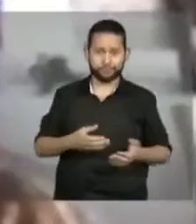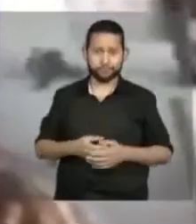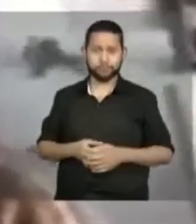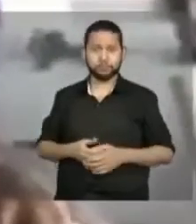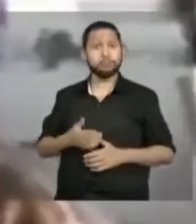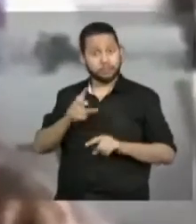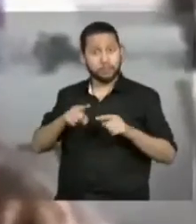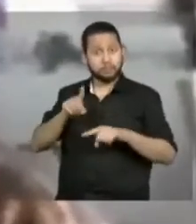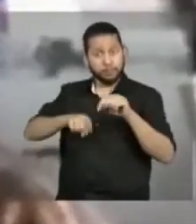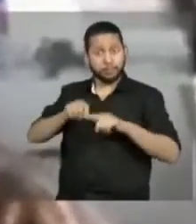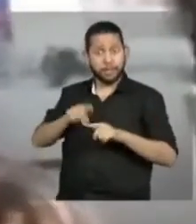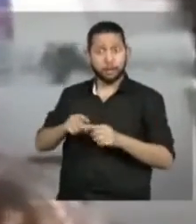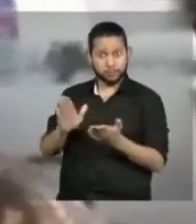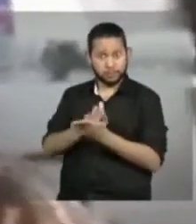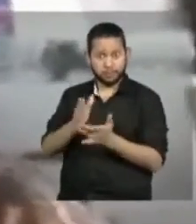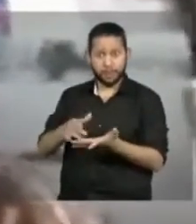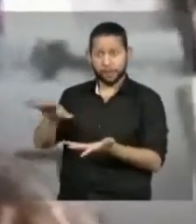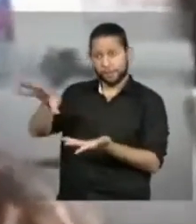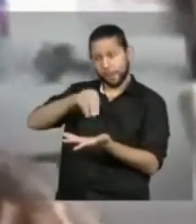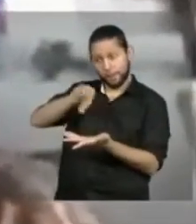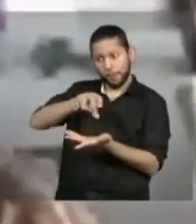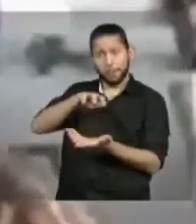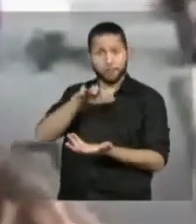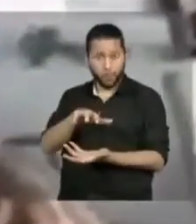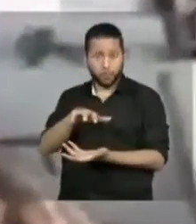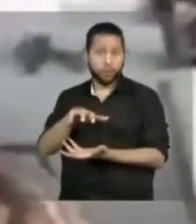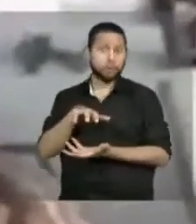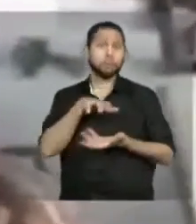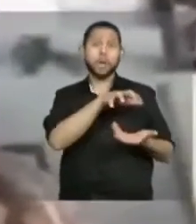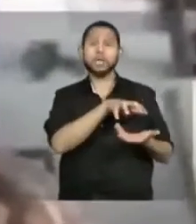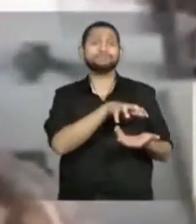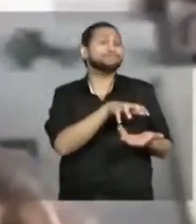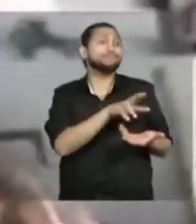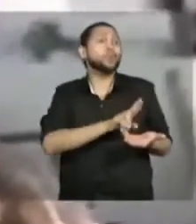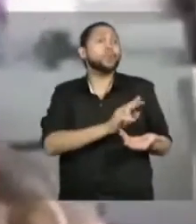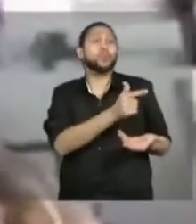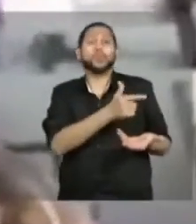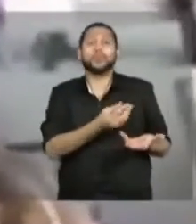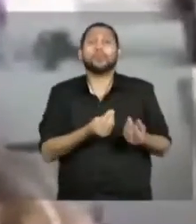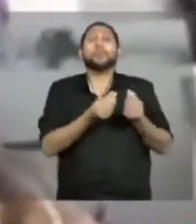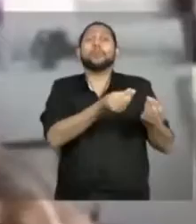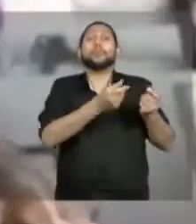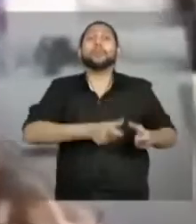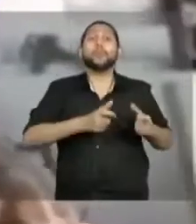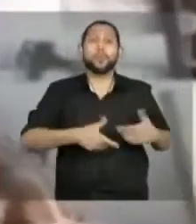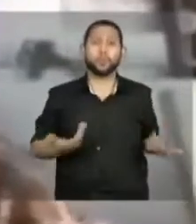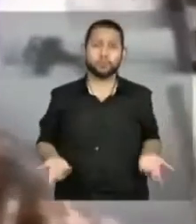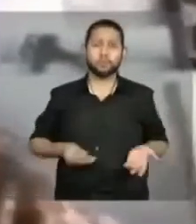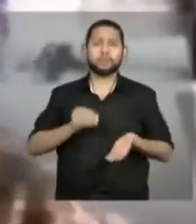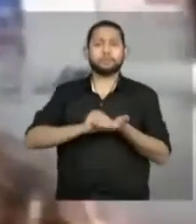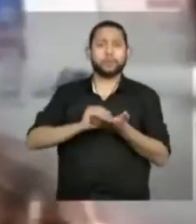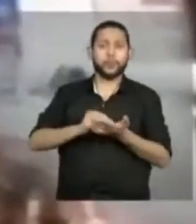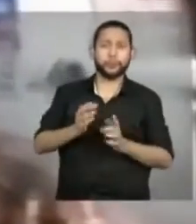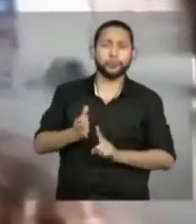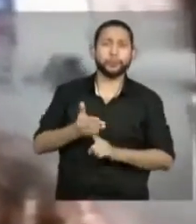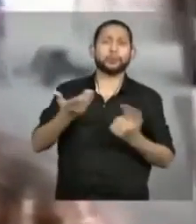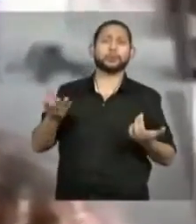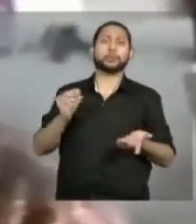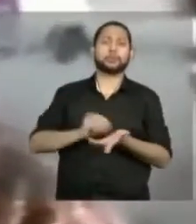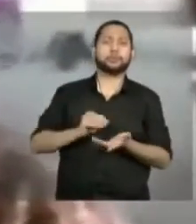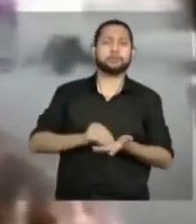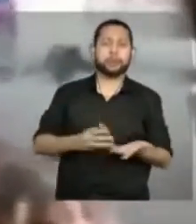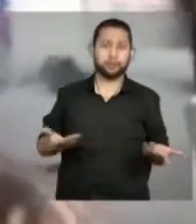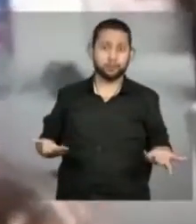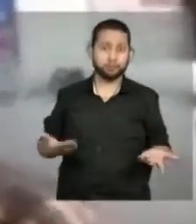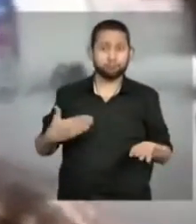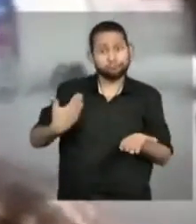aquele material, porque não existe tecnologia no Brasil para que aquele material seja reciclável, ou até mesmo porque os